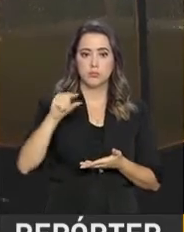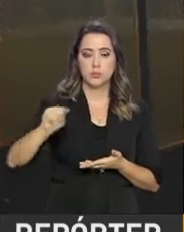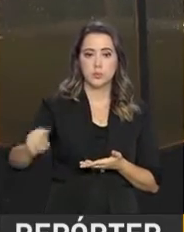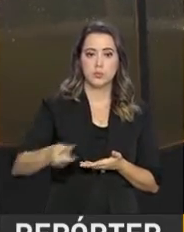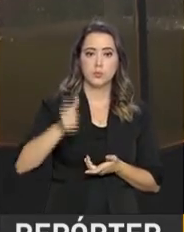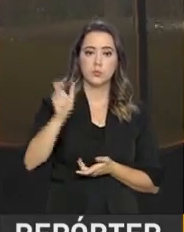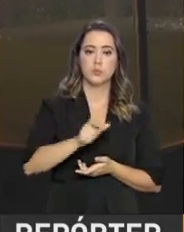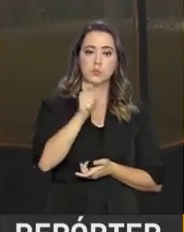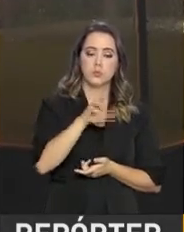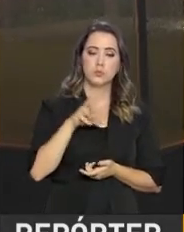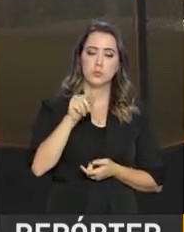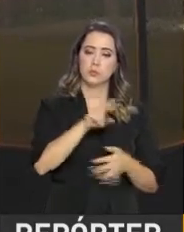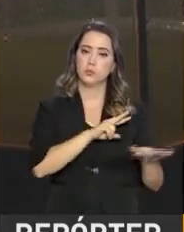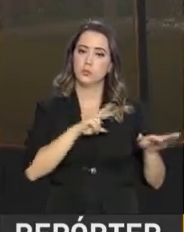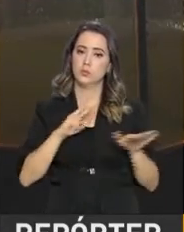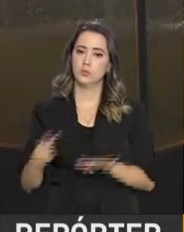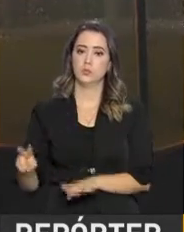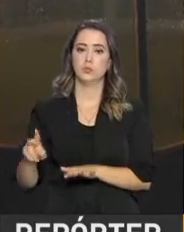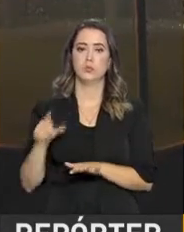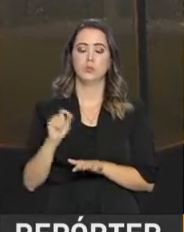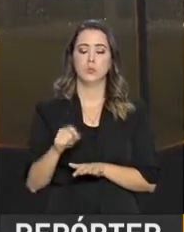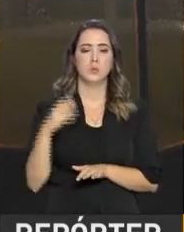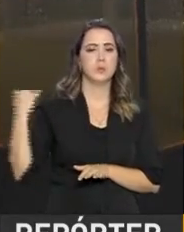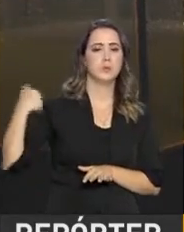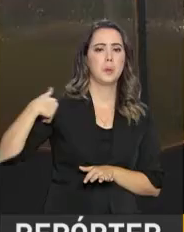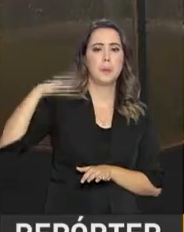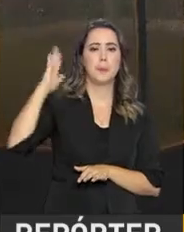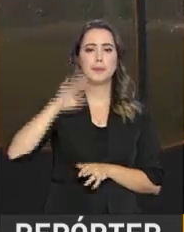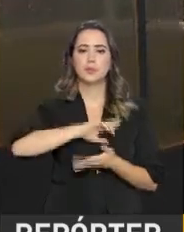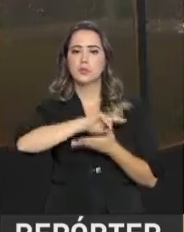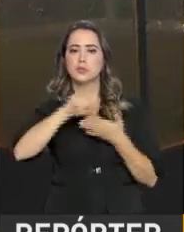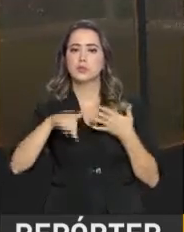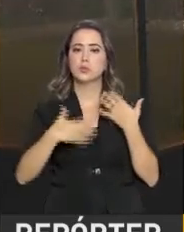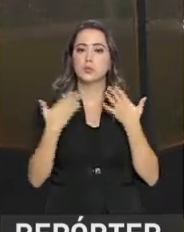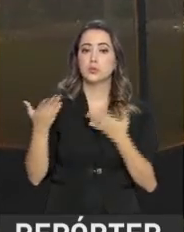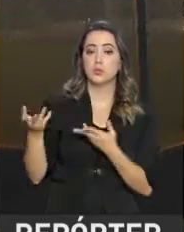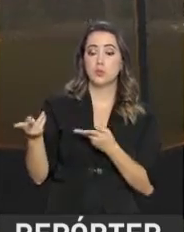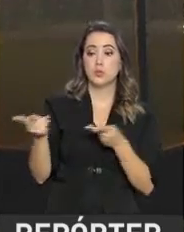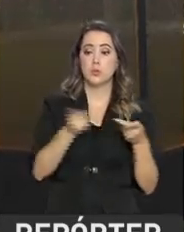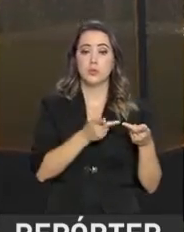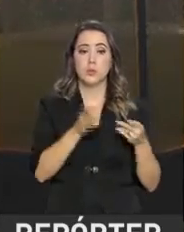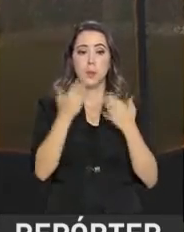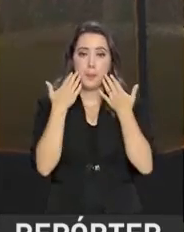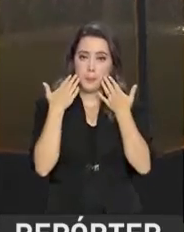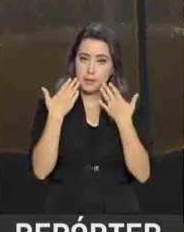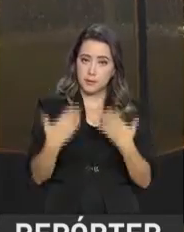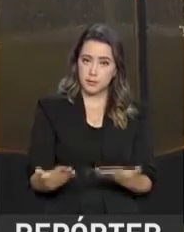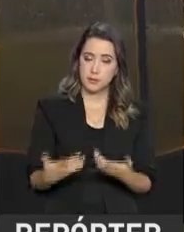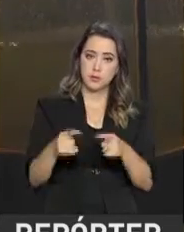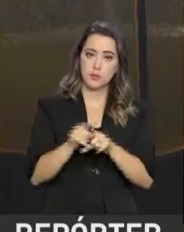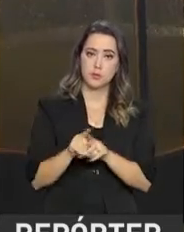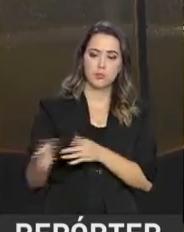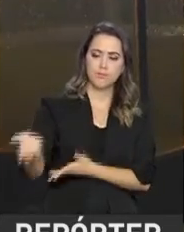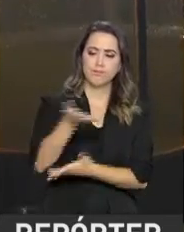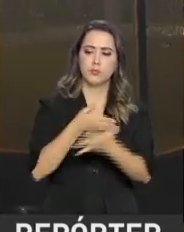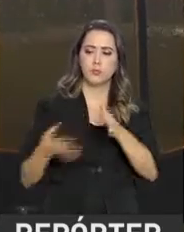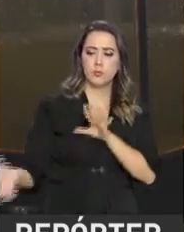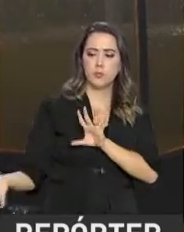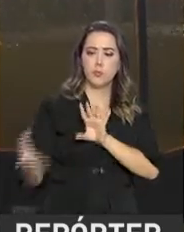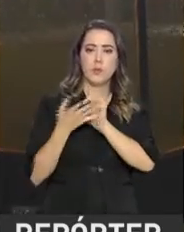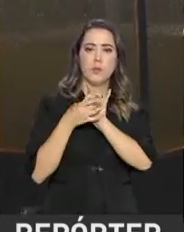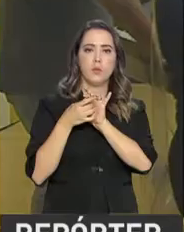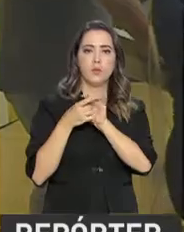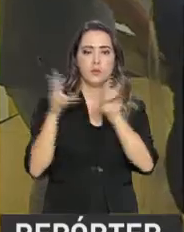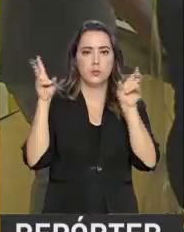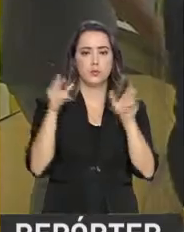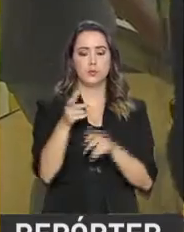durante toda a semana com as mais diversas atrações envolvendo as pessoas diretamente no tema